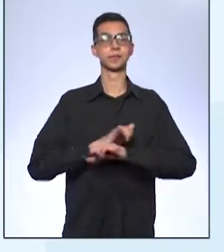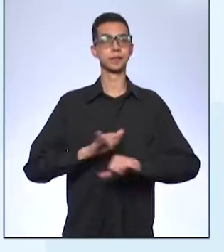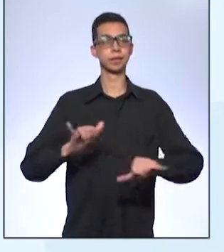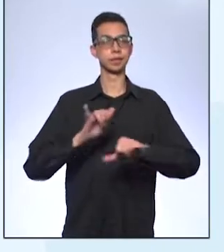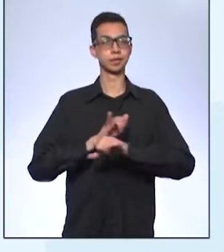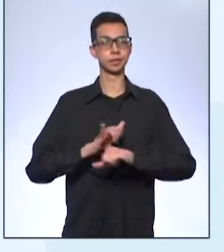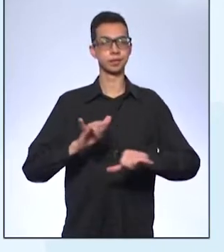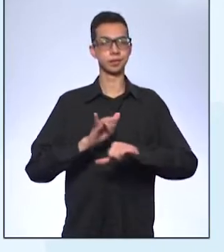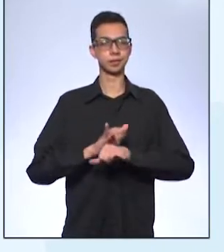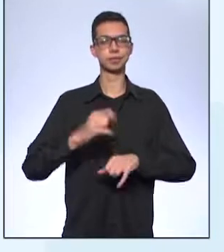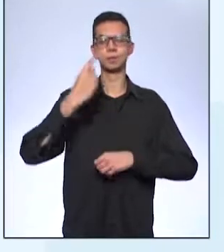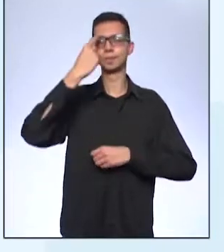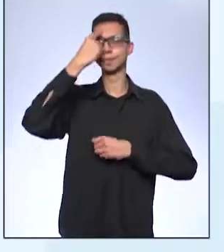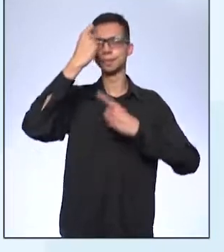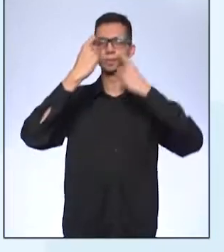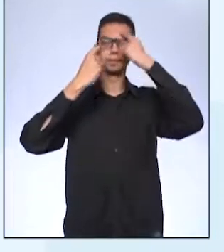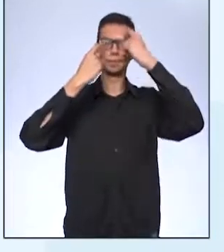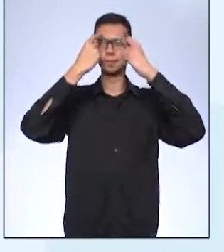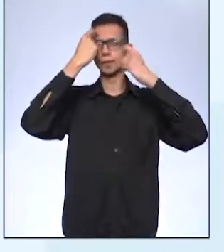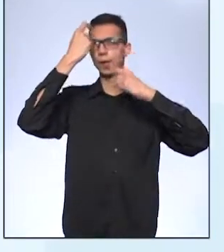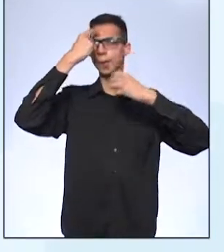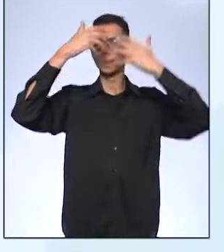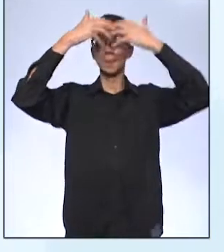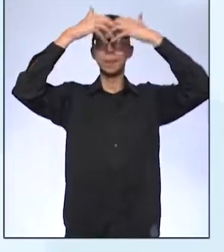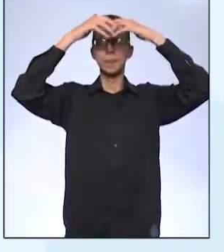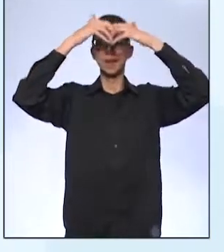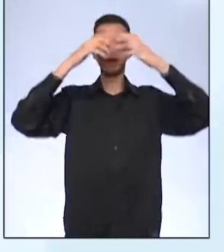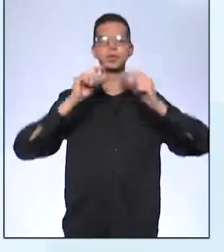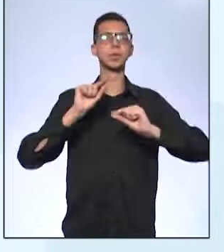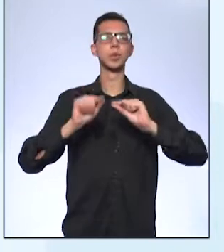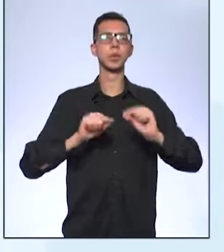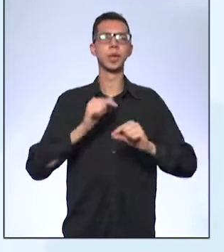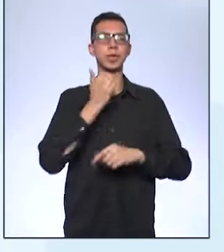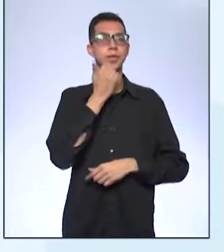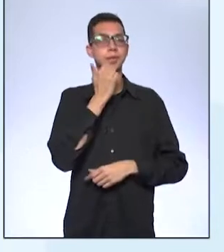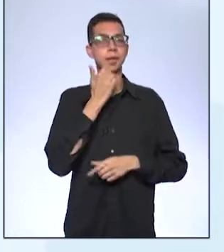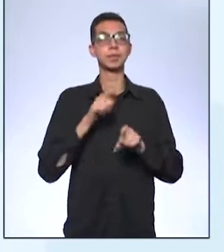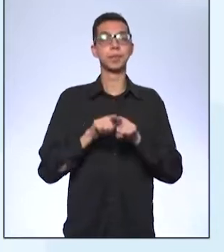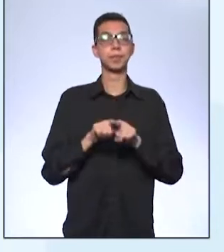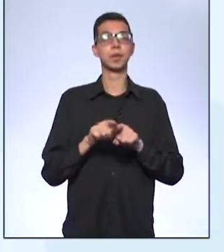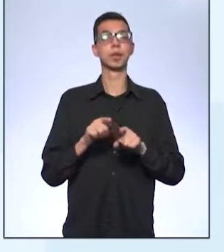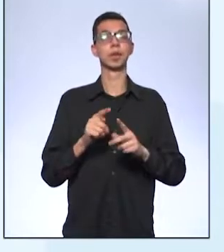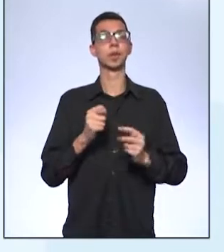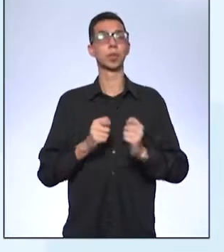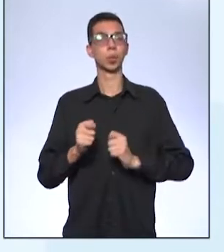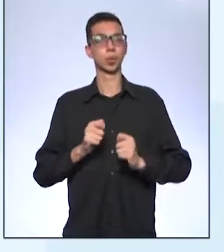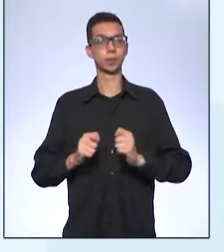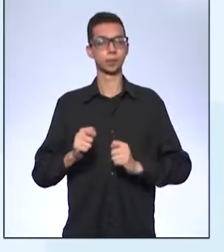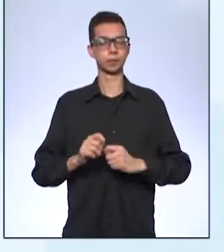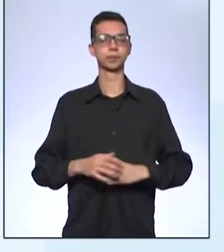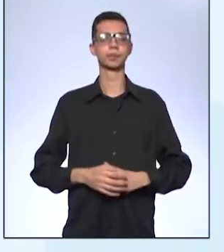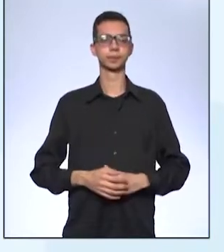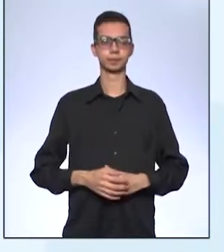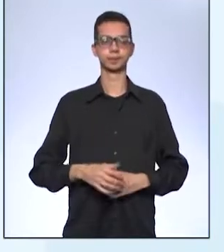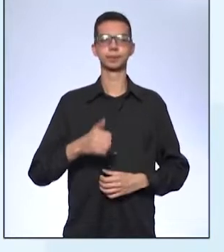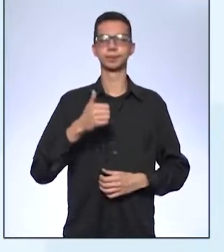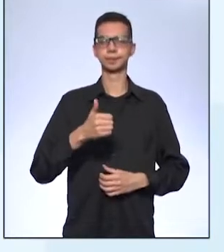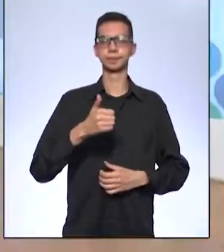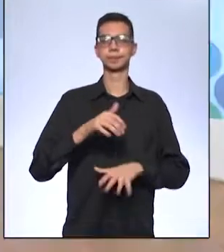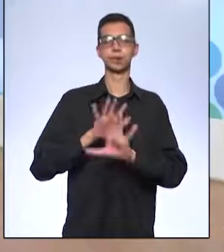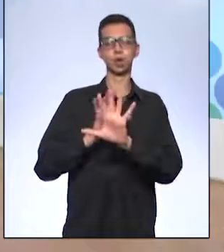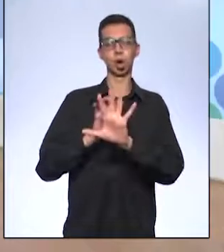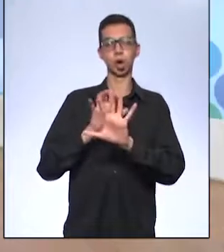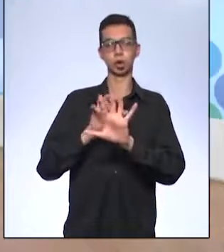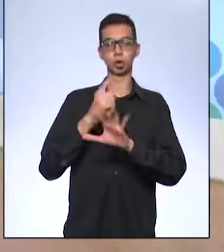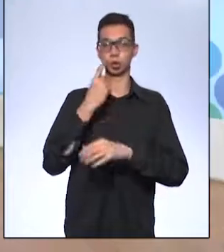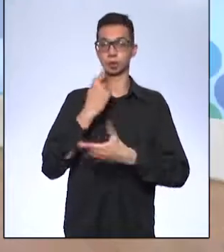aí as ideias sobre ciências, economia e política na próxima aula e tal código. Thank you very much. See you next class.